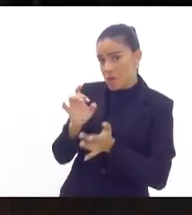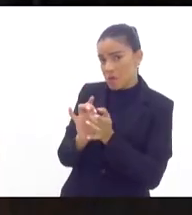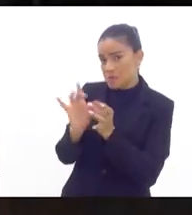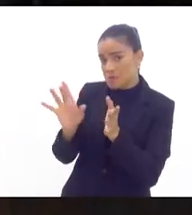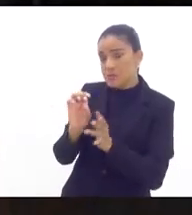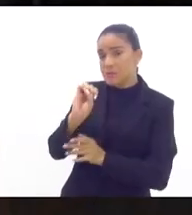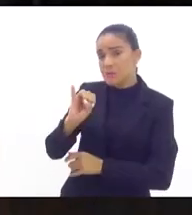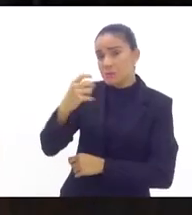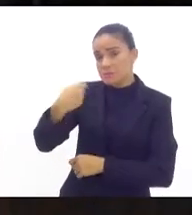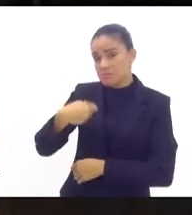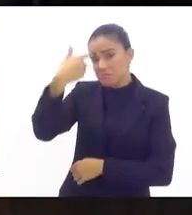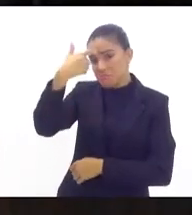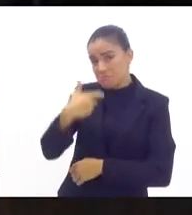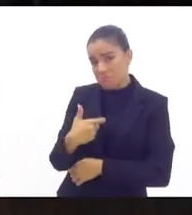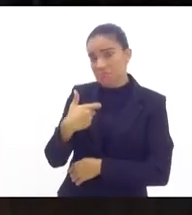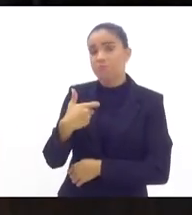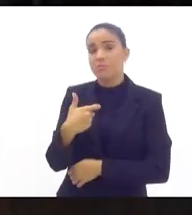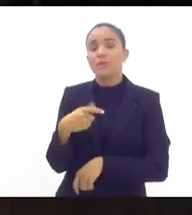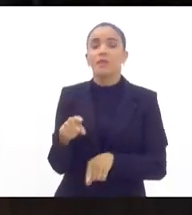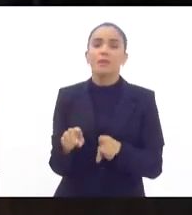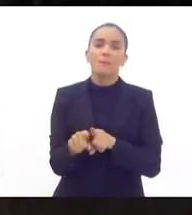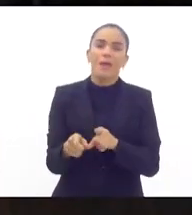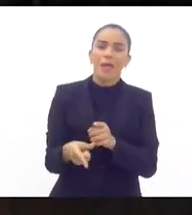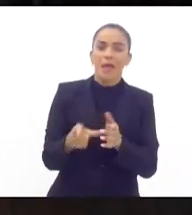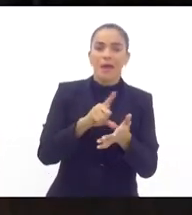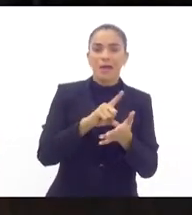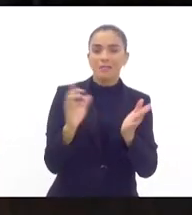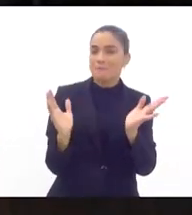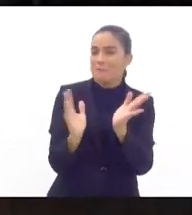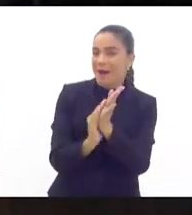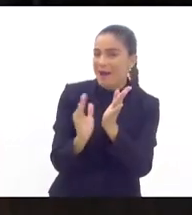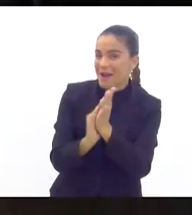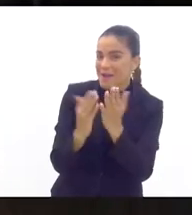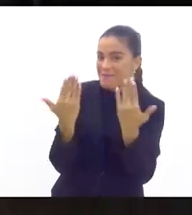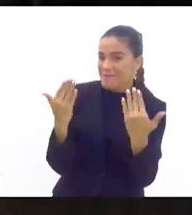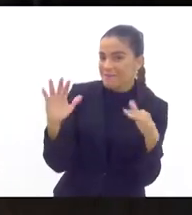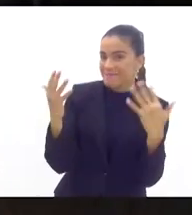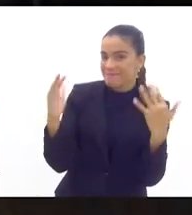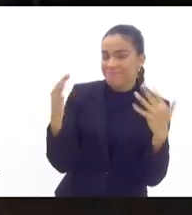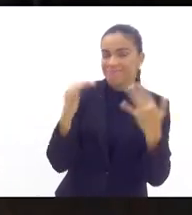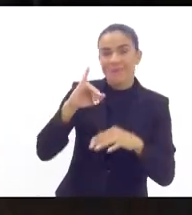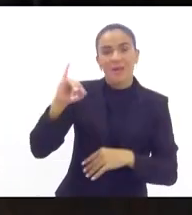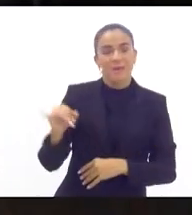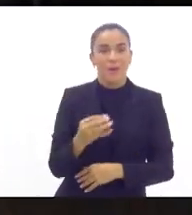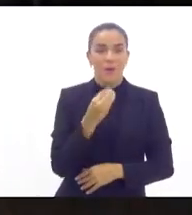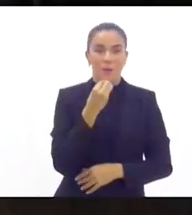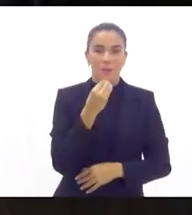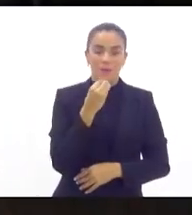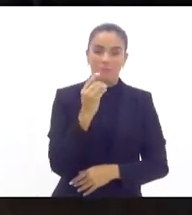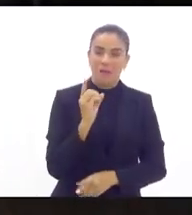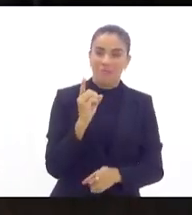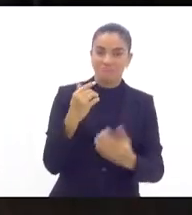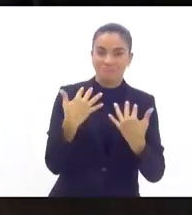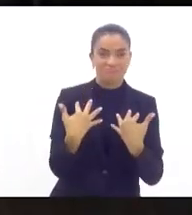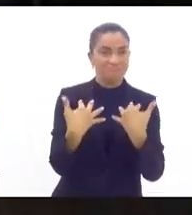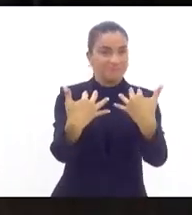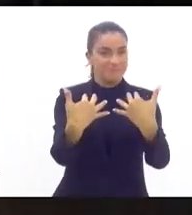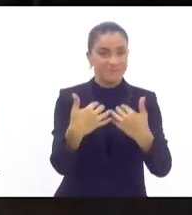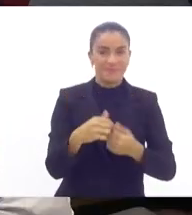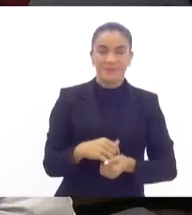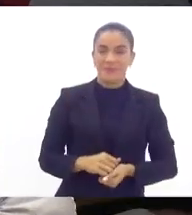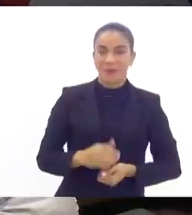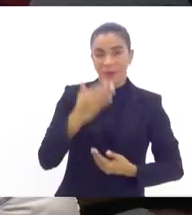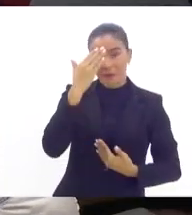julgaram necessário Não antes deixando de ir para amenizar pela oportunidade de realizar esse encontro obrigado